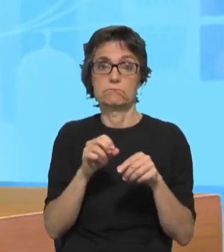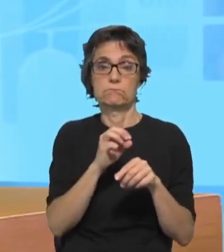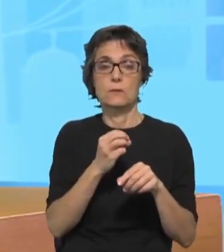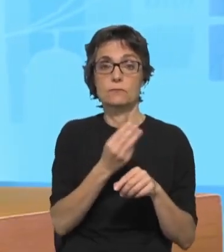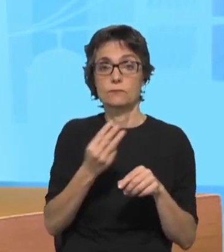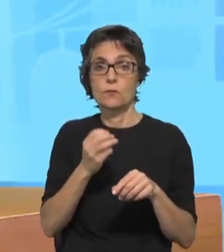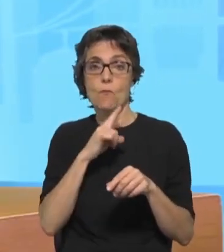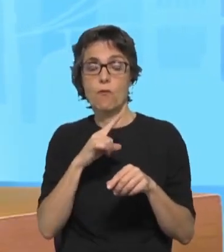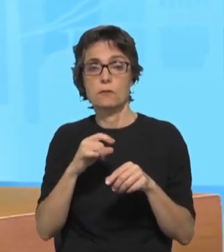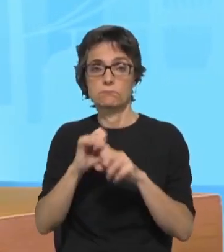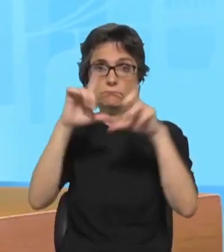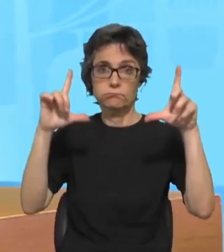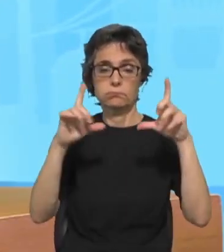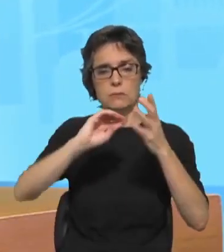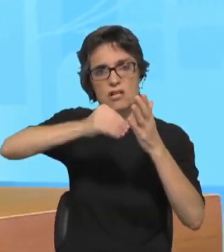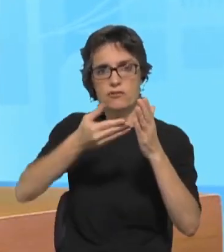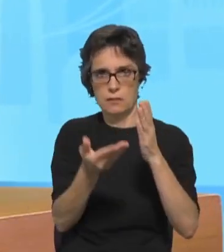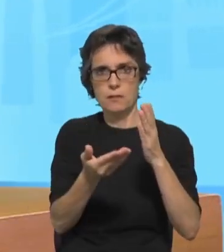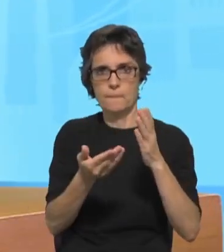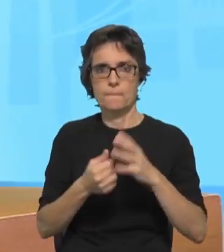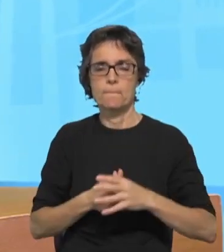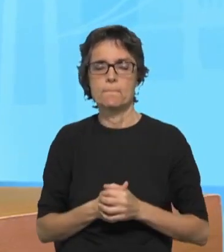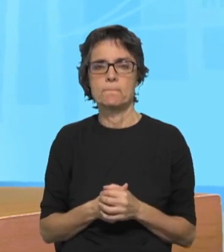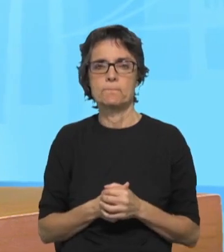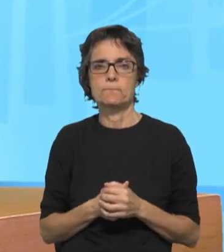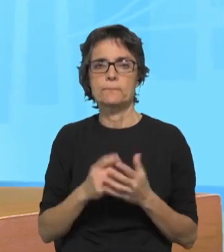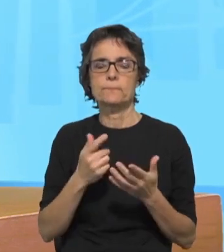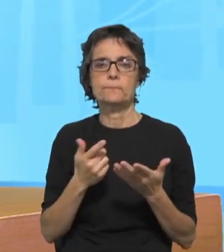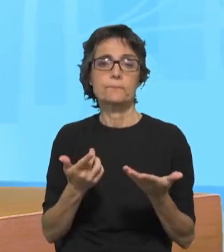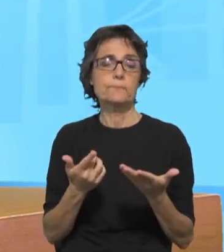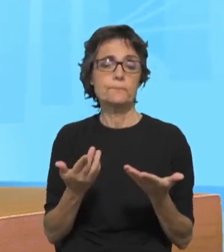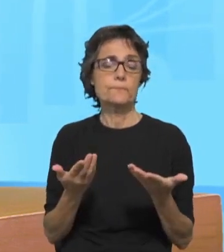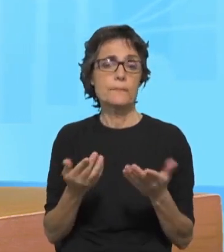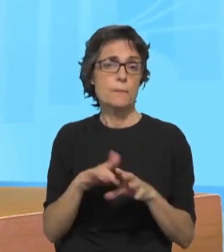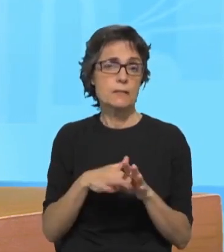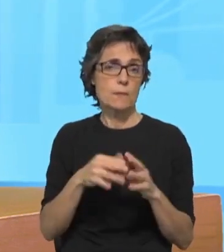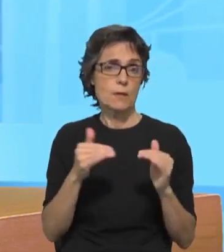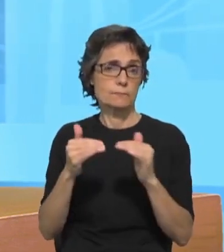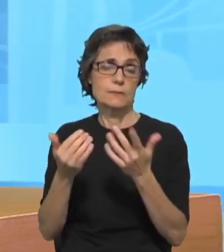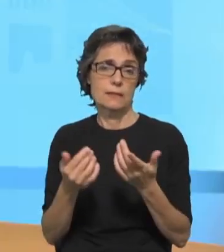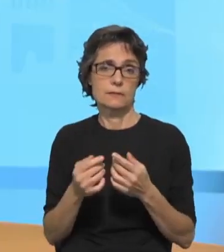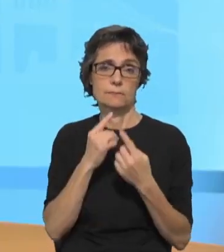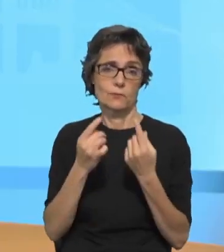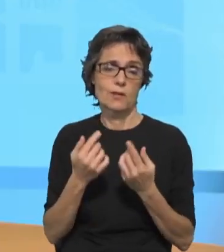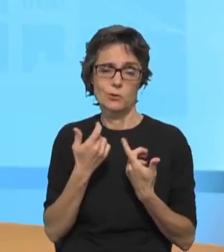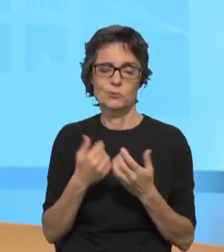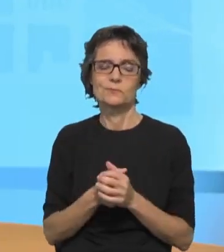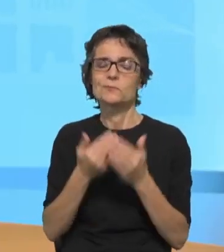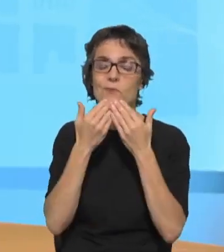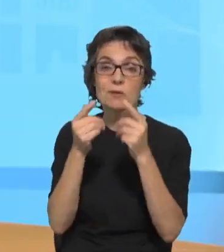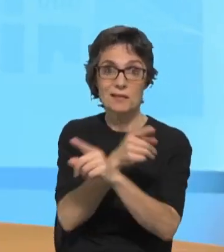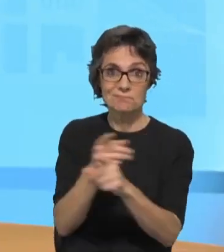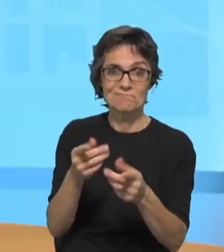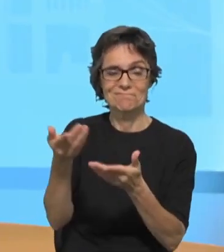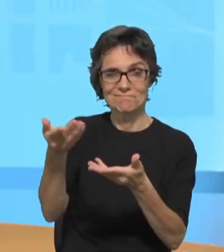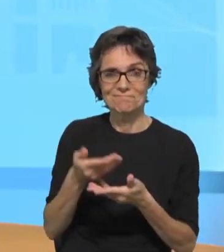encontrar essa informação para aceder a cada uma destas sessões. Professor Alfredo Teixeira, agradeço-lhe ter estado aqui no programa Eclésia a apresentar